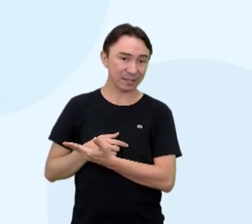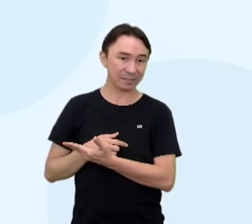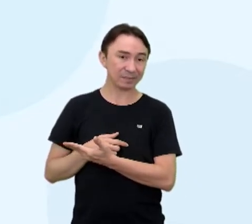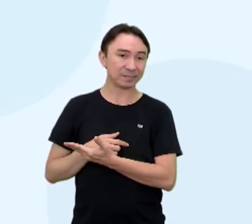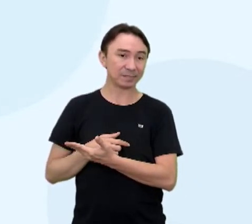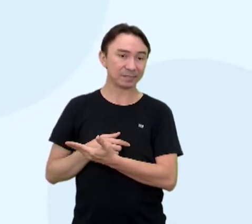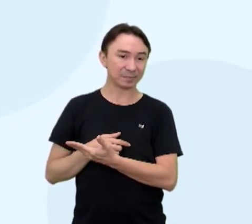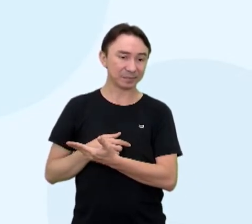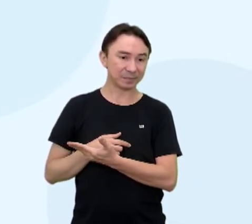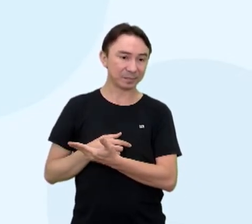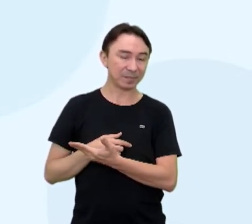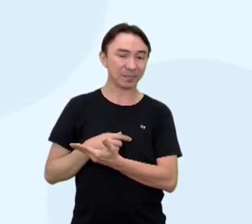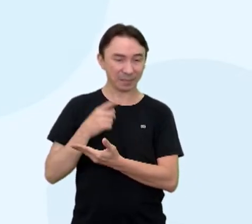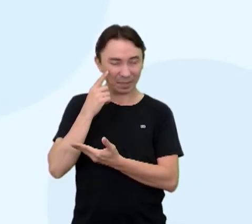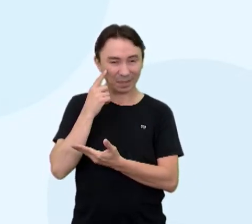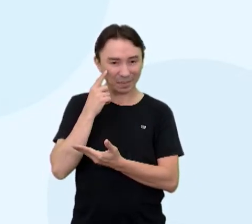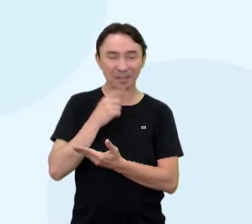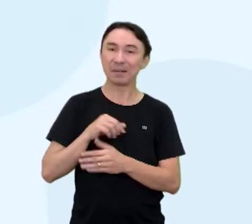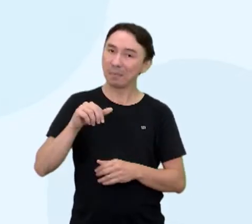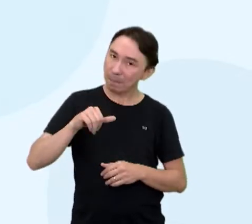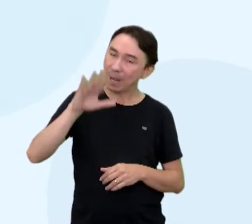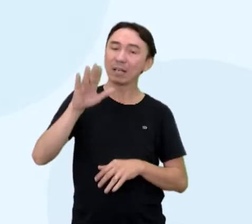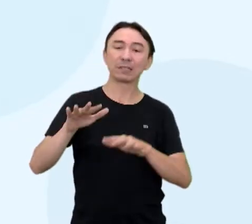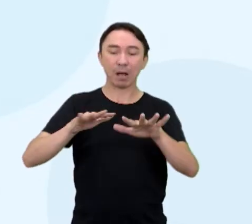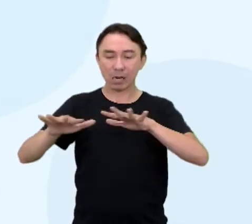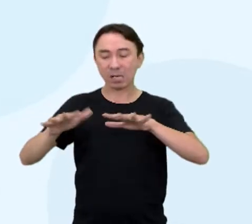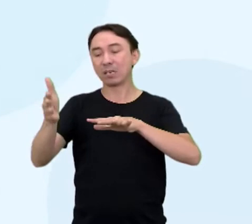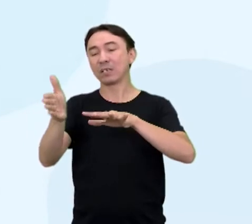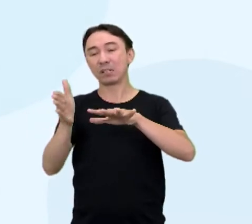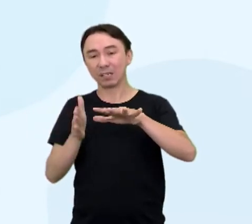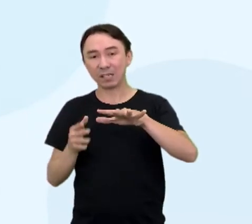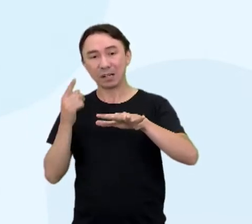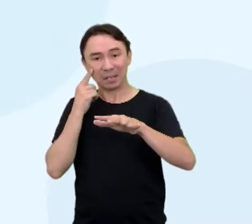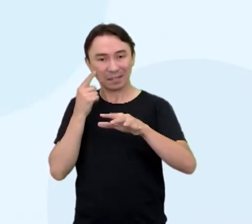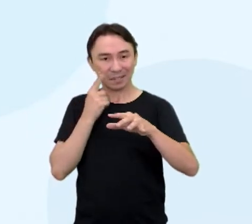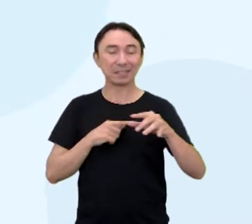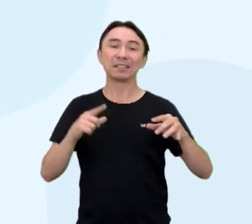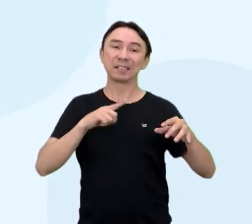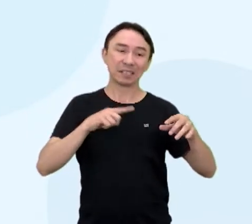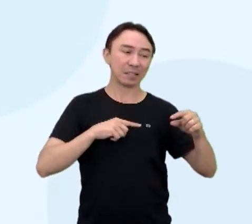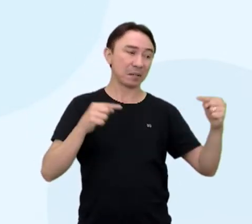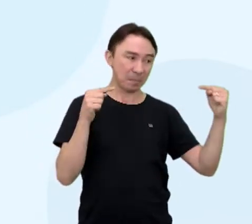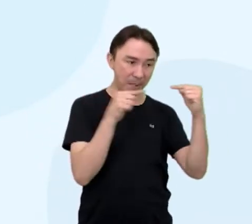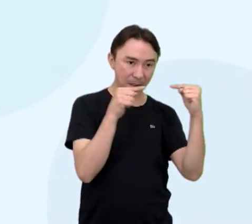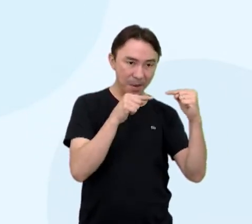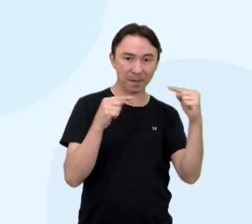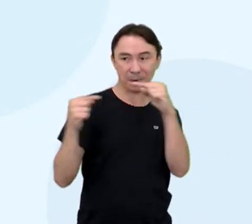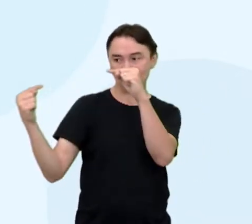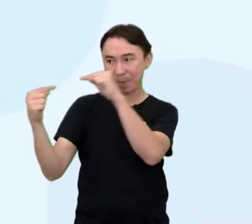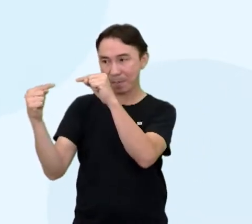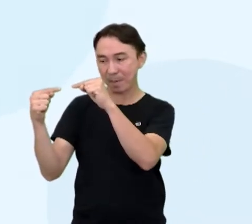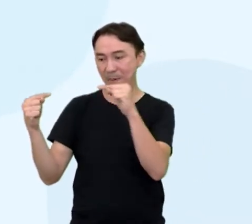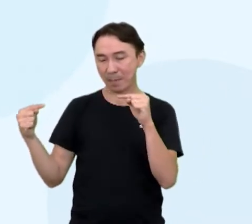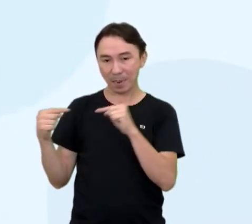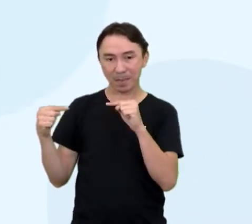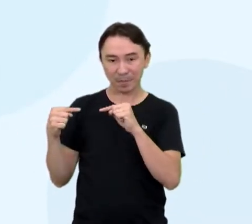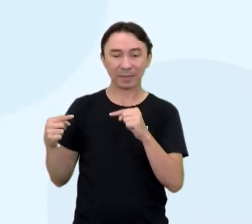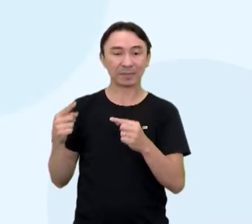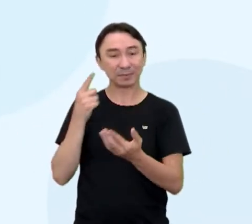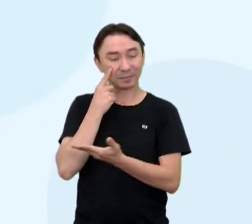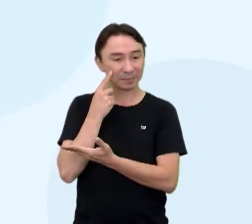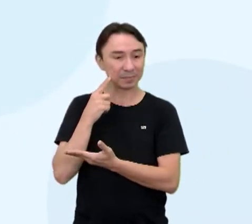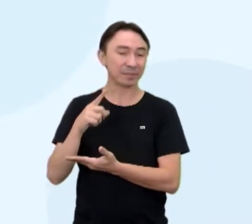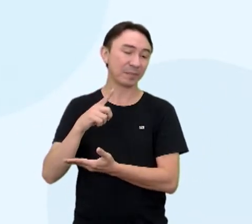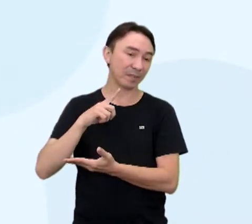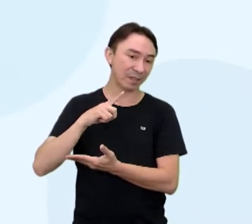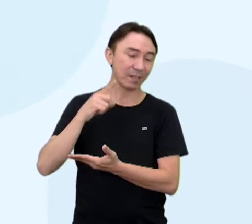aí de encontro de placas tectônicas, né? Então aí, por exemplo, a gente tem a interação das placas aí de Nazca e da América do